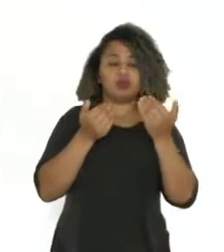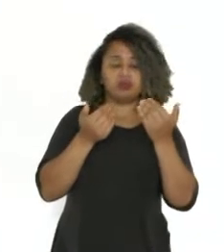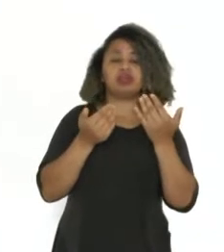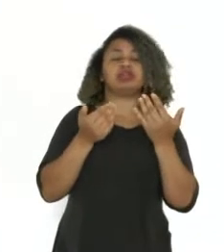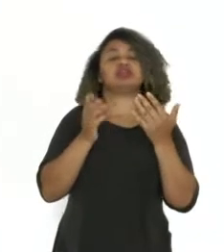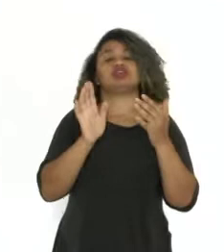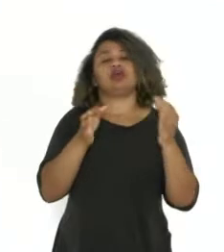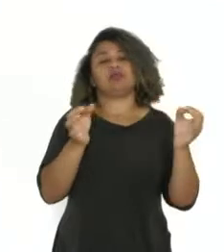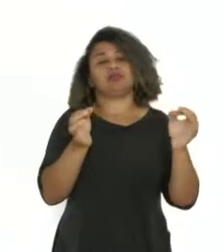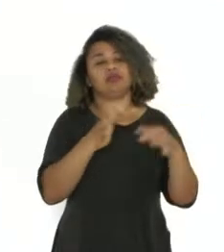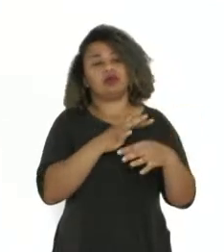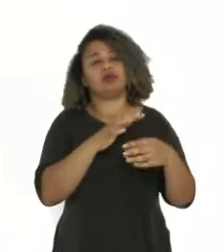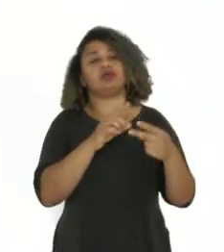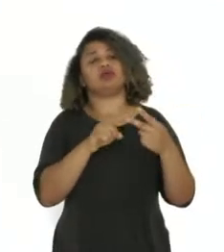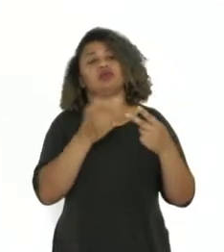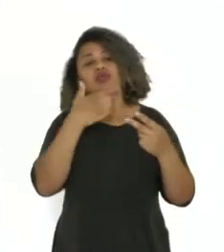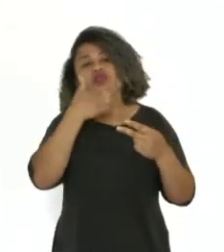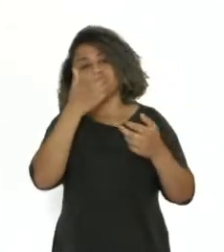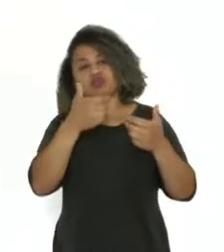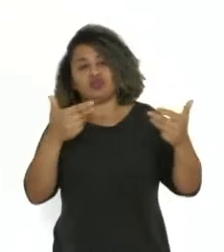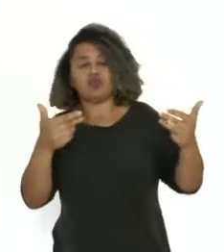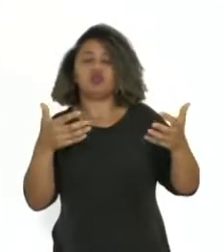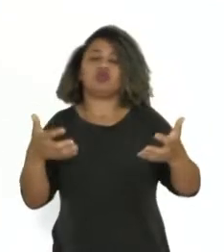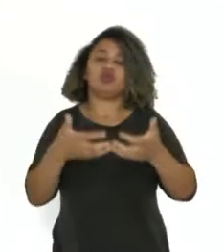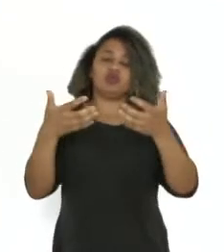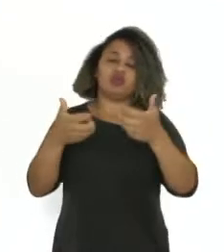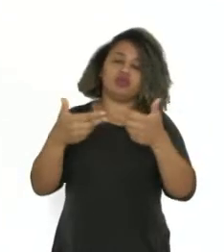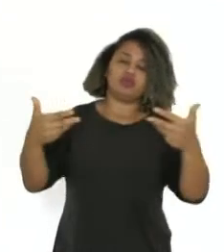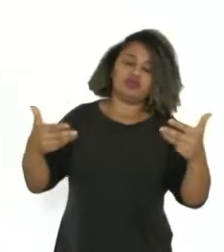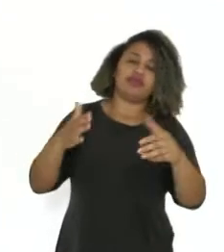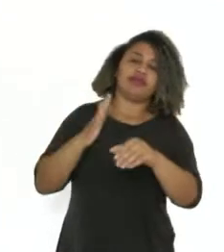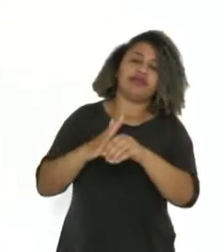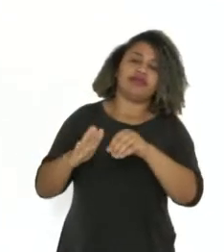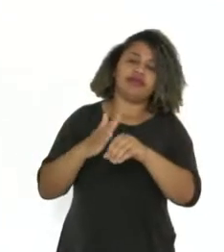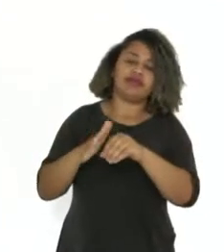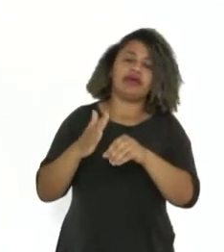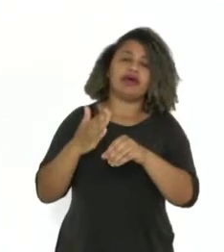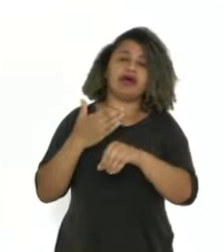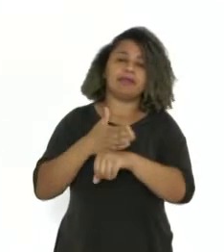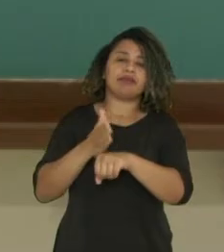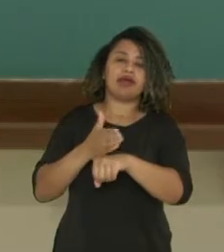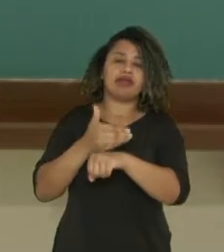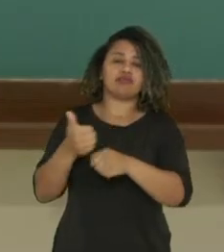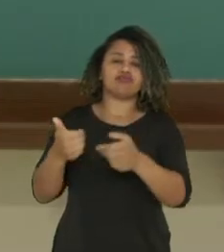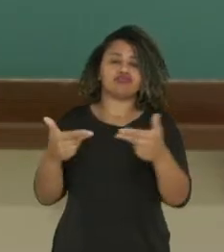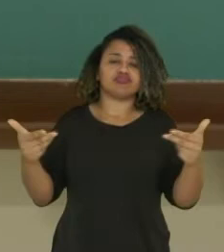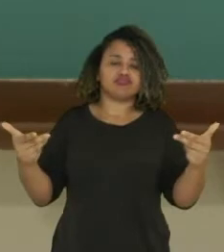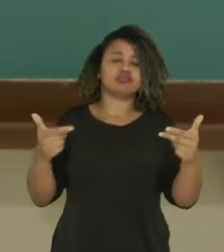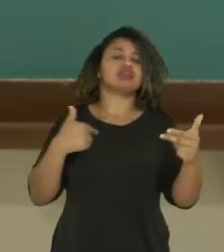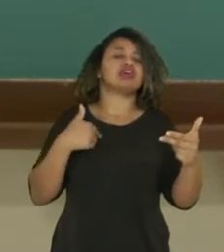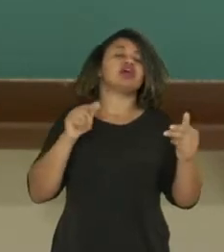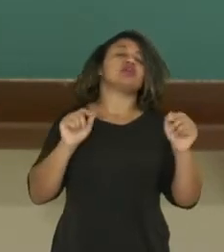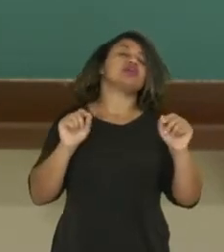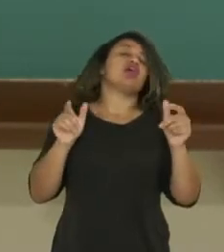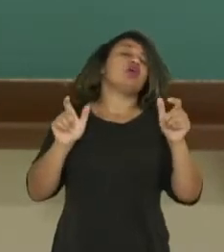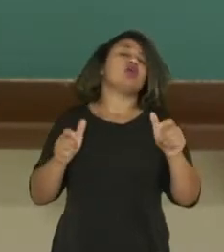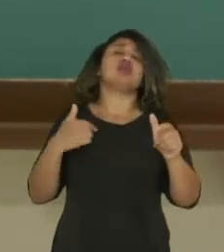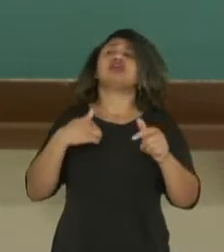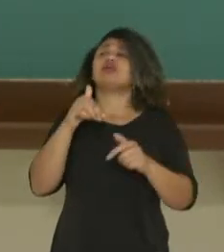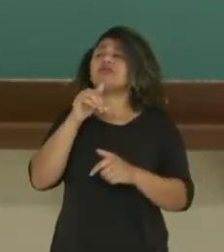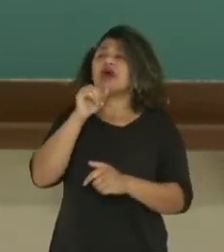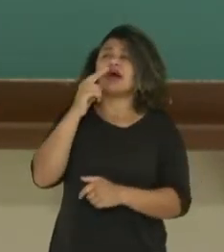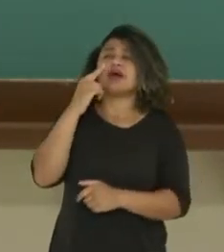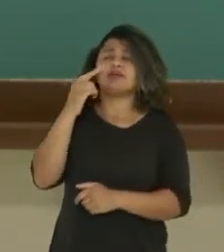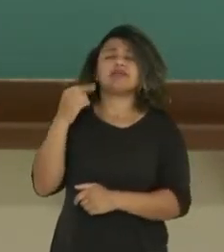comidas prontas, frutas, verduras, legumes, aquela feirinha do bairro, né? Onde a mãe, o pai,